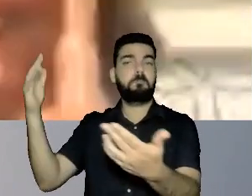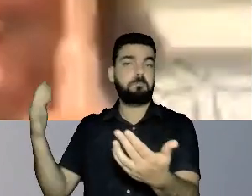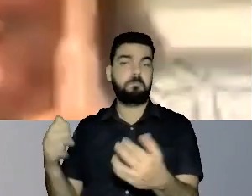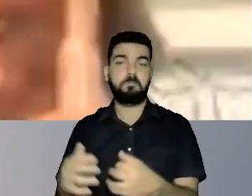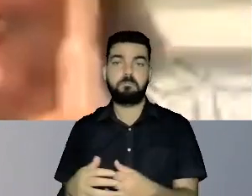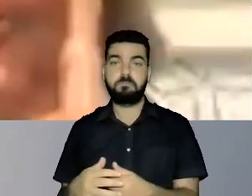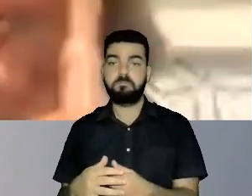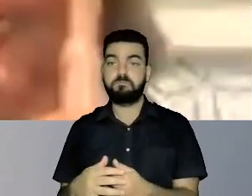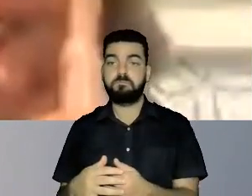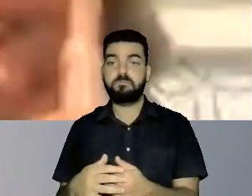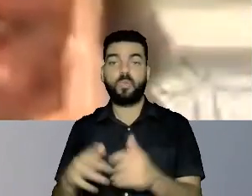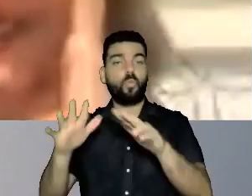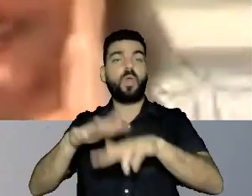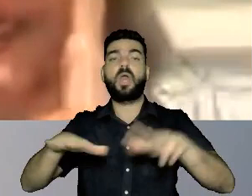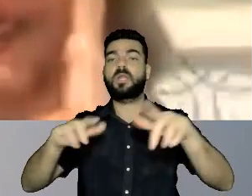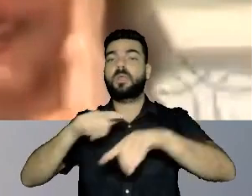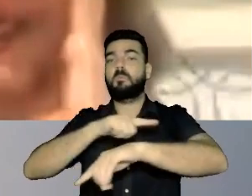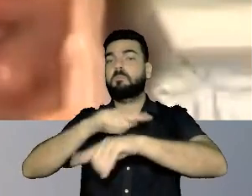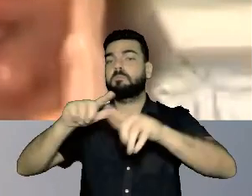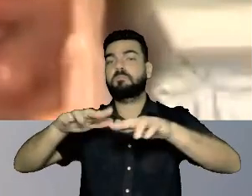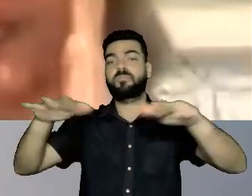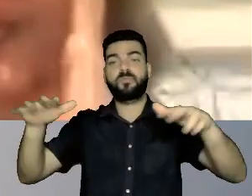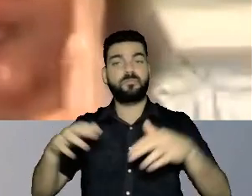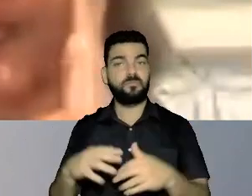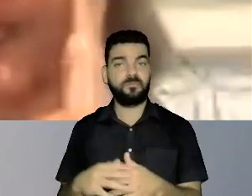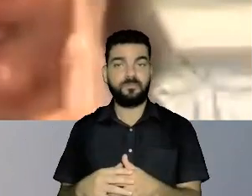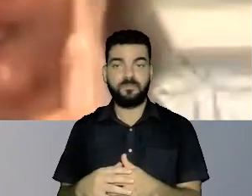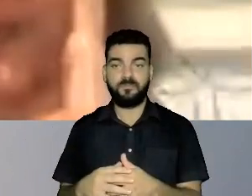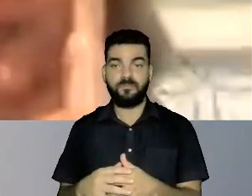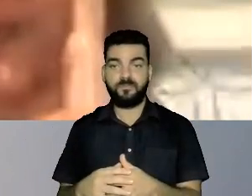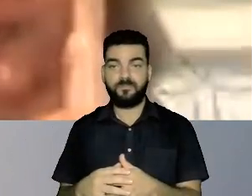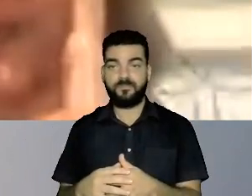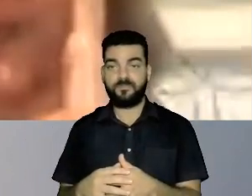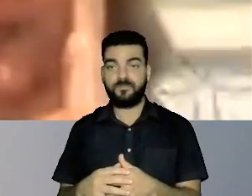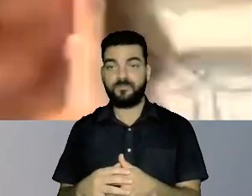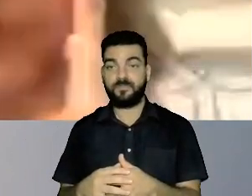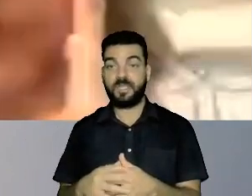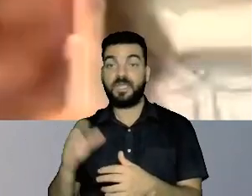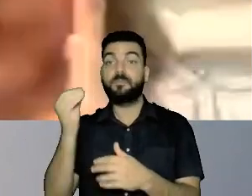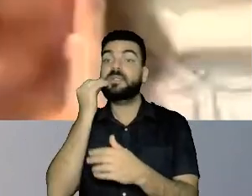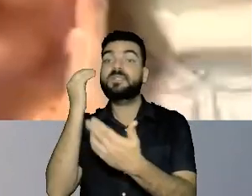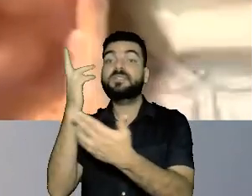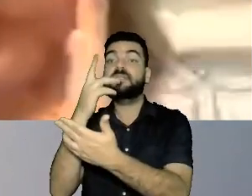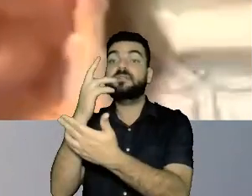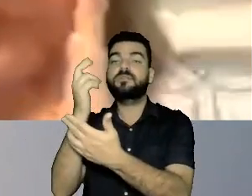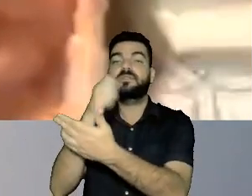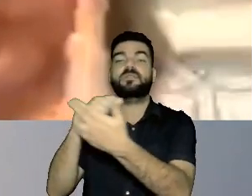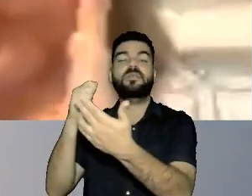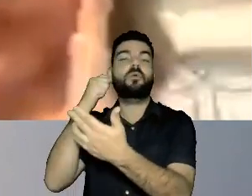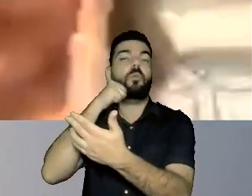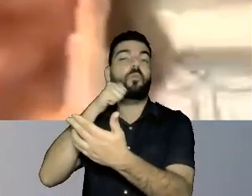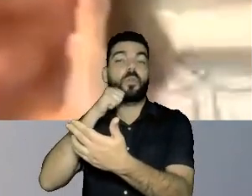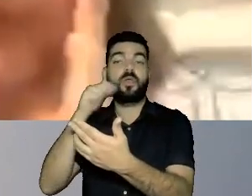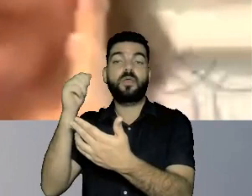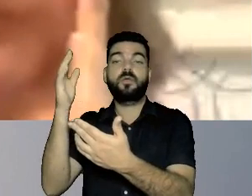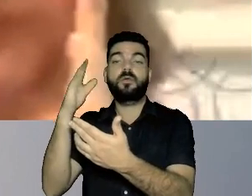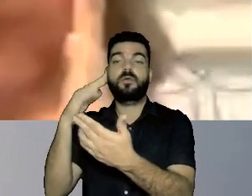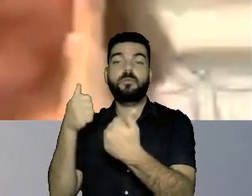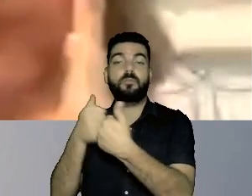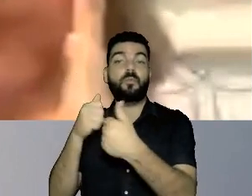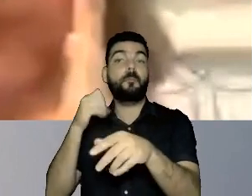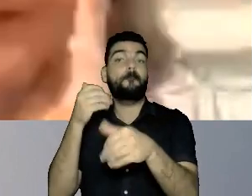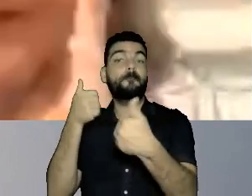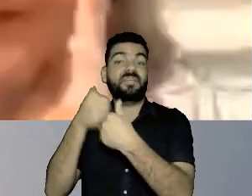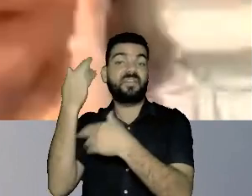pintando um espaço aberto, Manet, que se notabiliza pela Olímpia, que